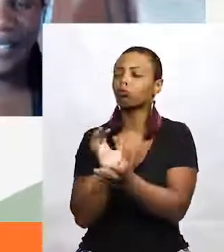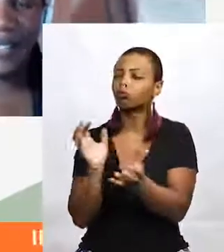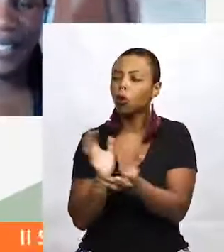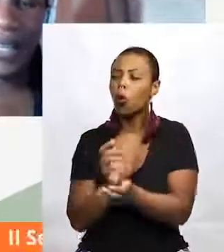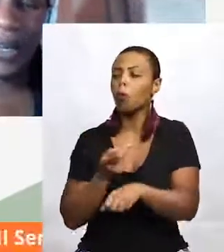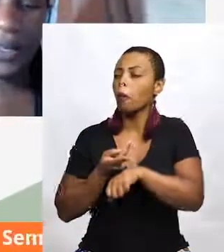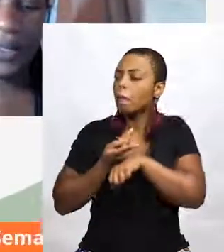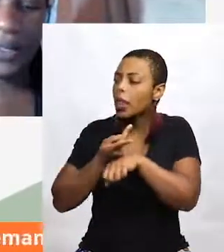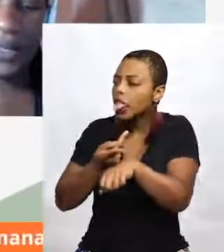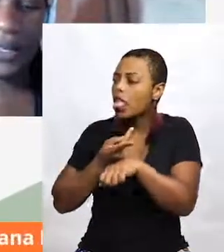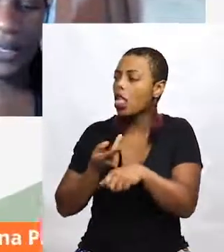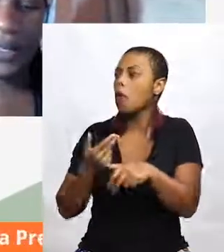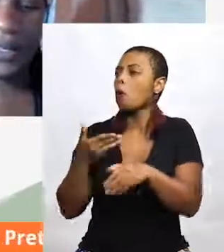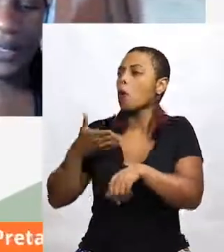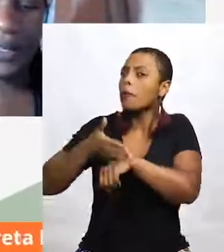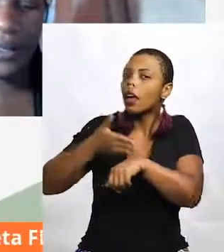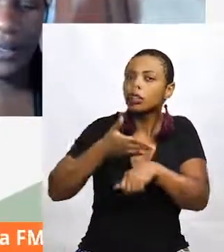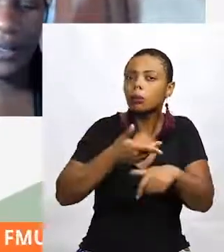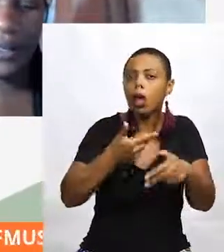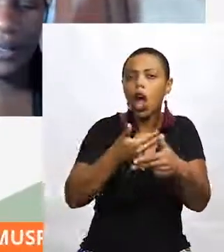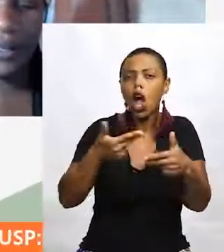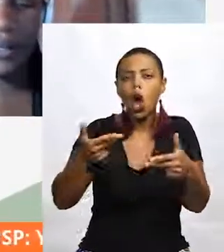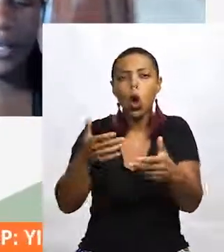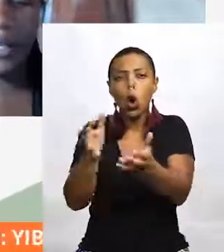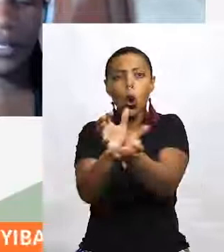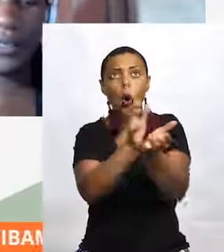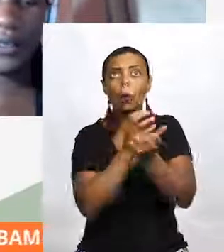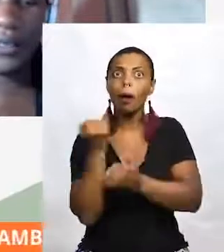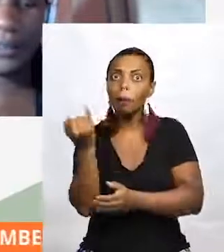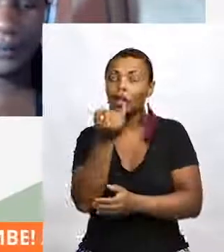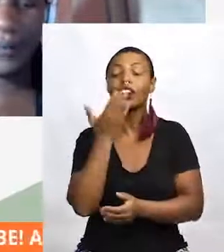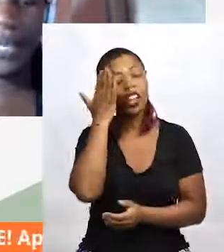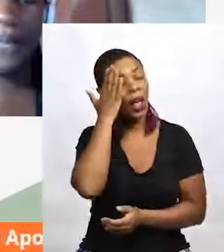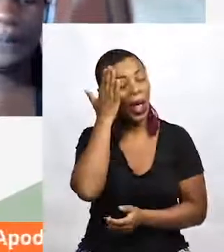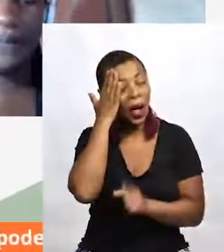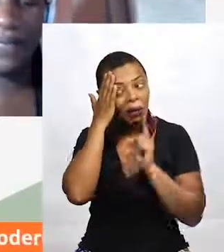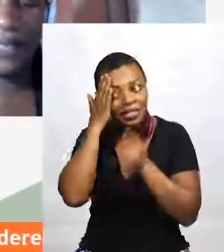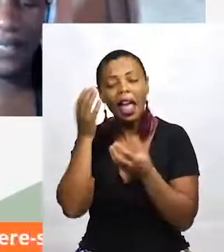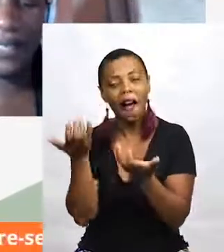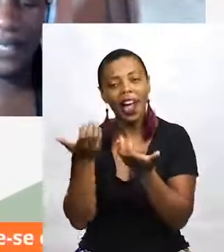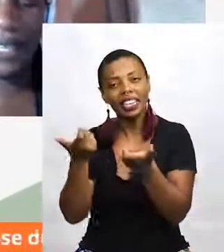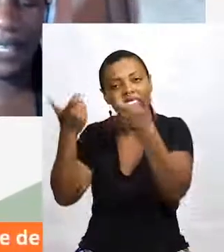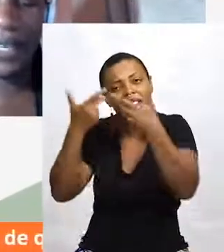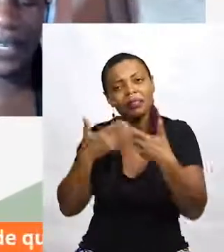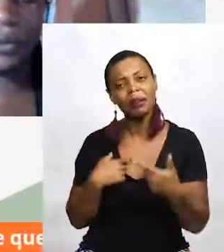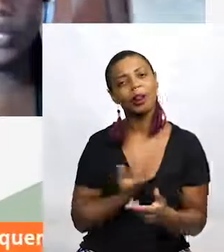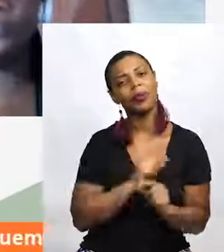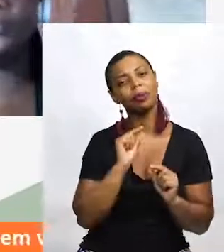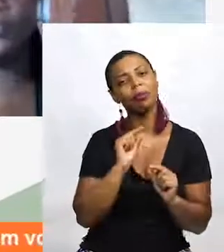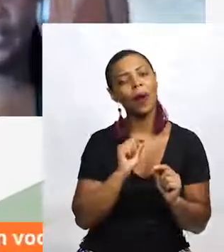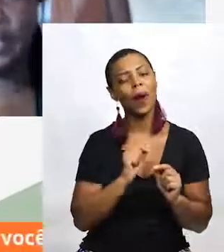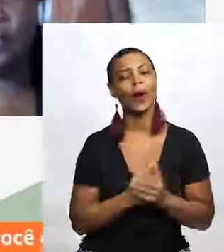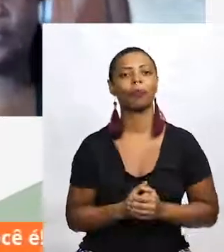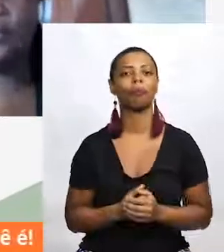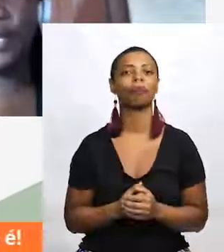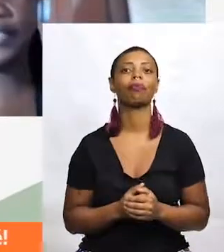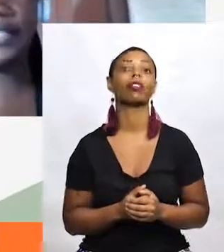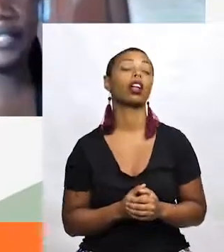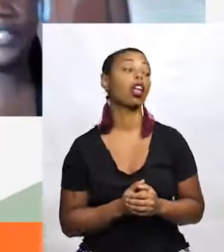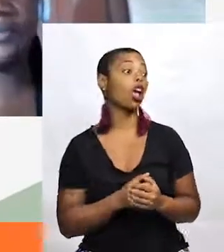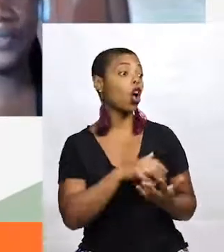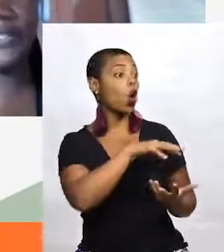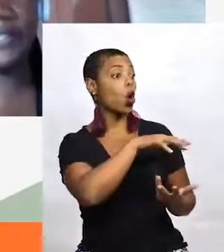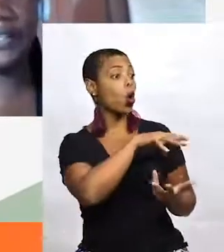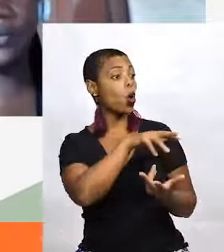prêmios, as suas participações em comissões importantes, que eu sei. Eu queria que você trouxesse um pouquinho da Adriana. O que o mundo ganhou